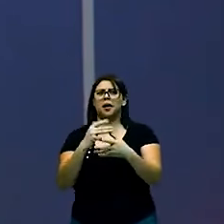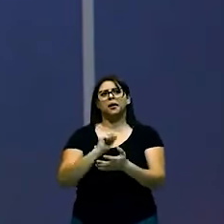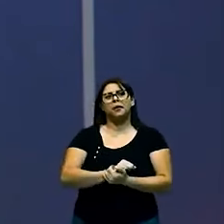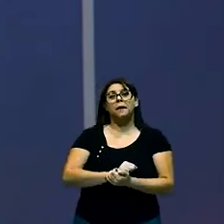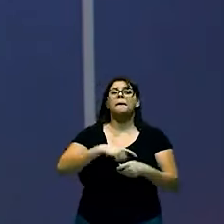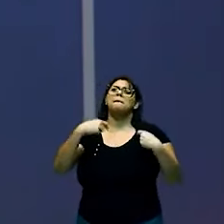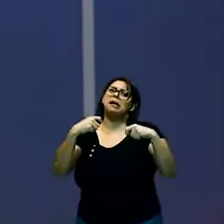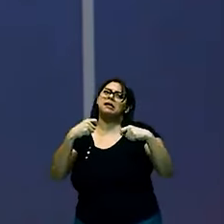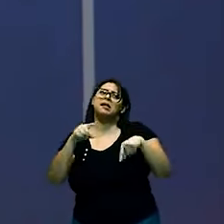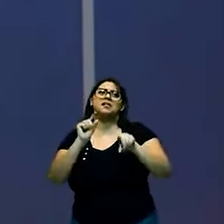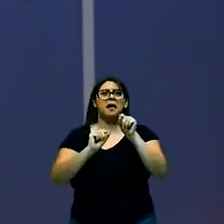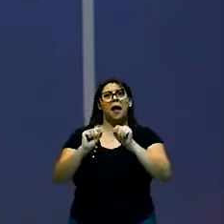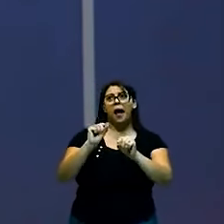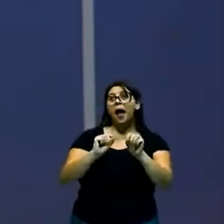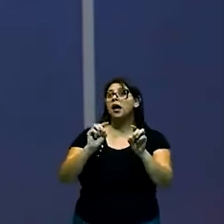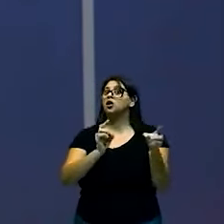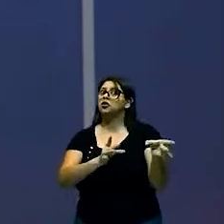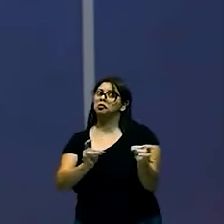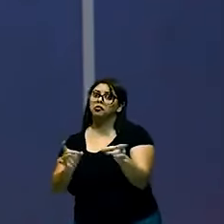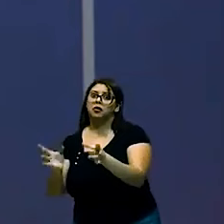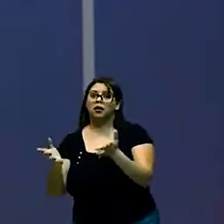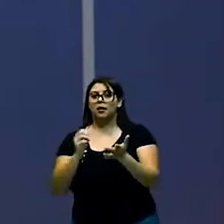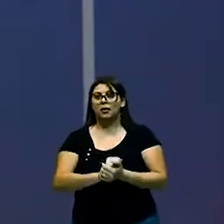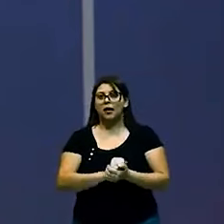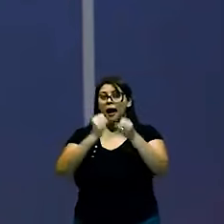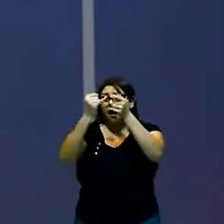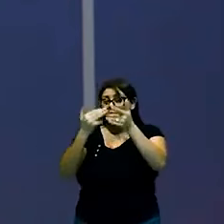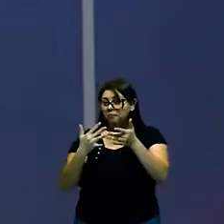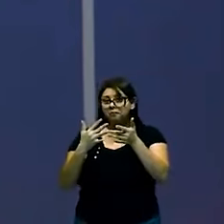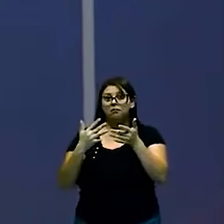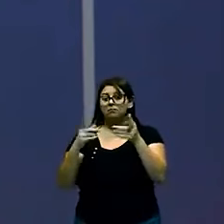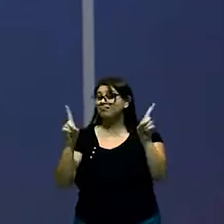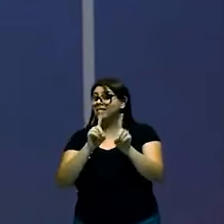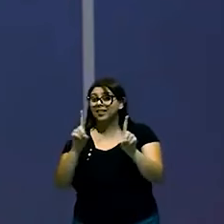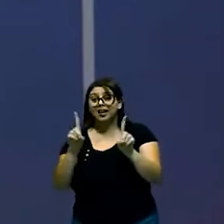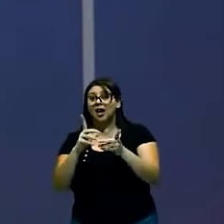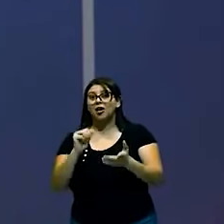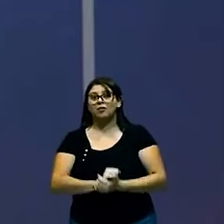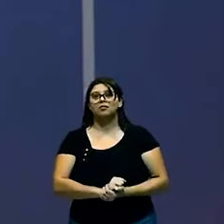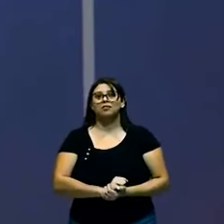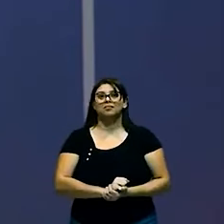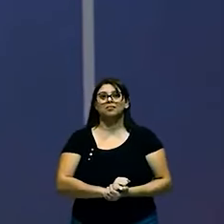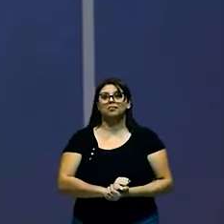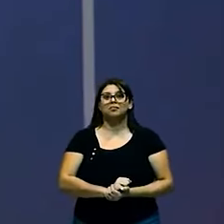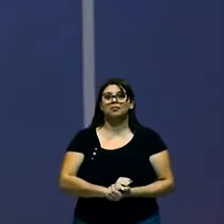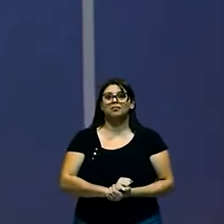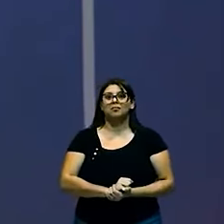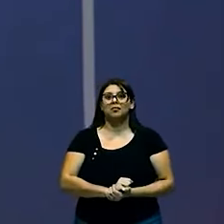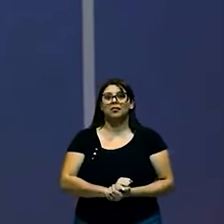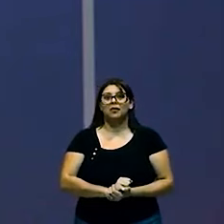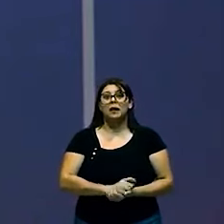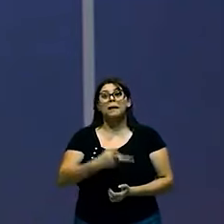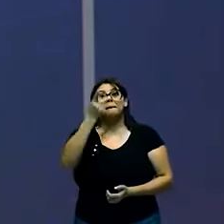procurar alguns irmãos dessa denominação, vão e perguntar para ele: quando foi que você tomou a última ceia? Ah, pastor, faz 8 meses. Fala, nossa, está desviado. Vai